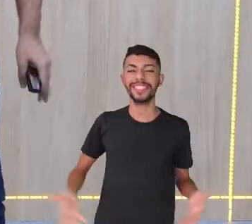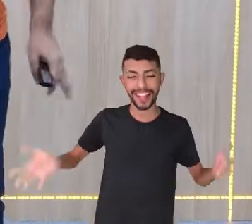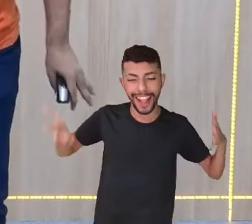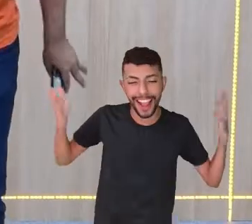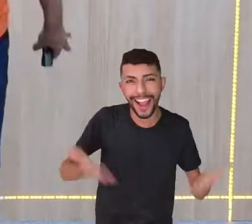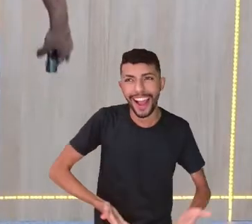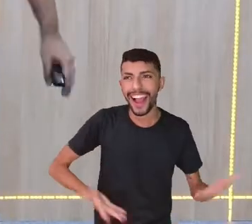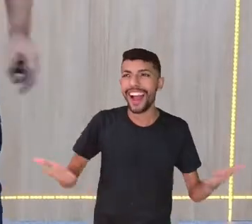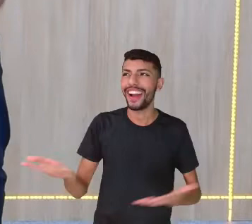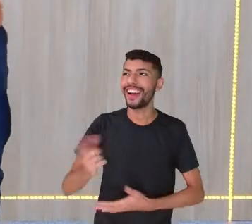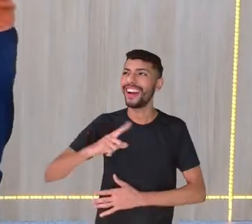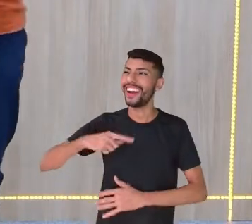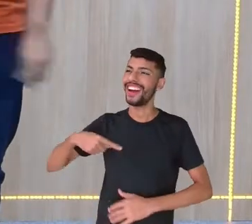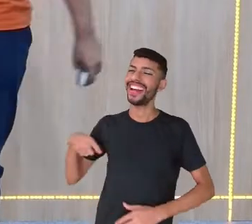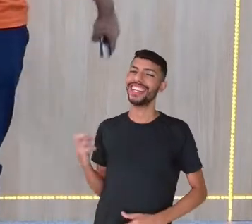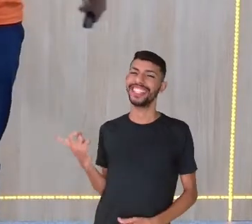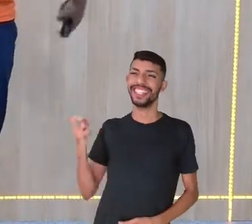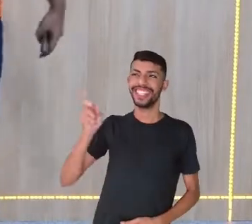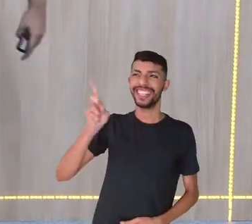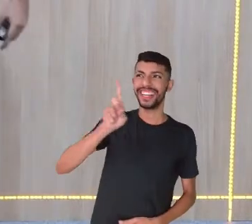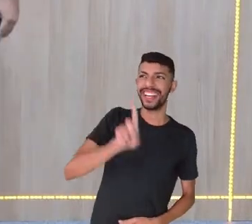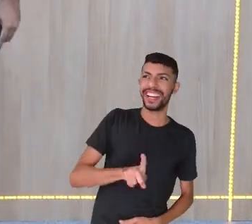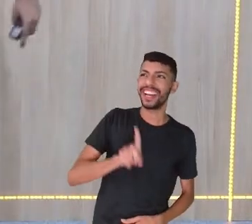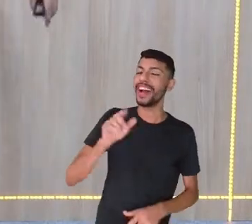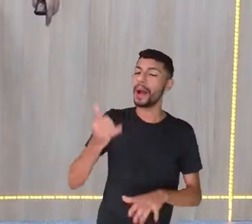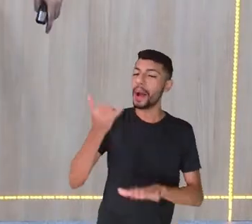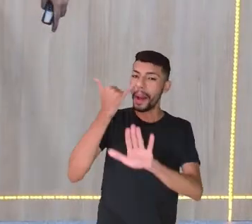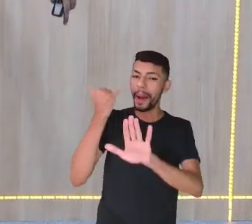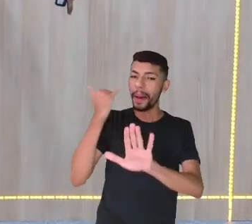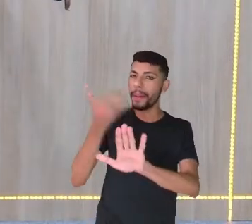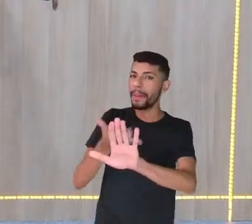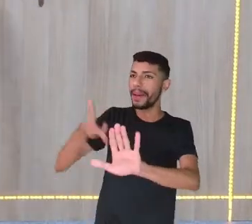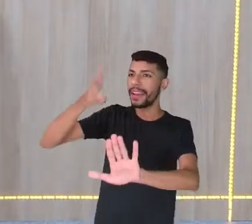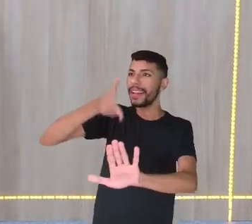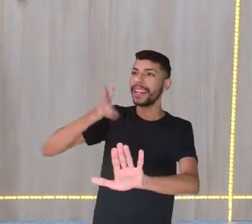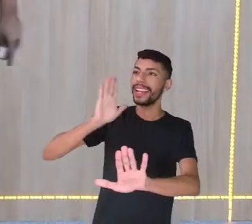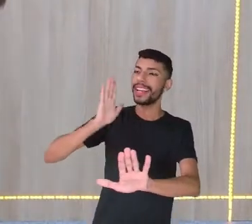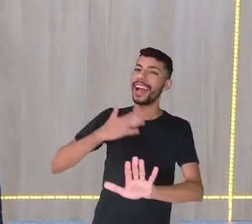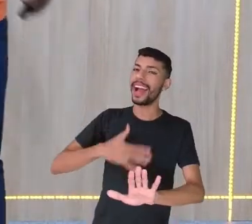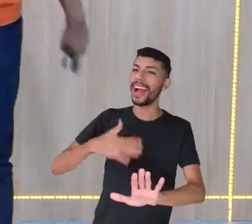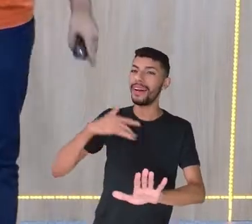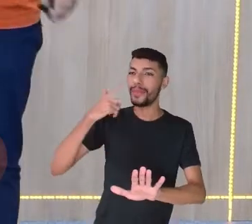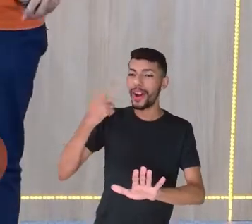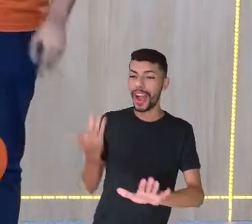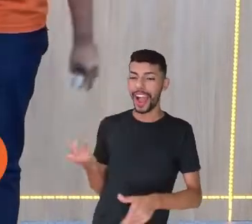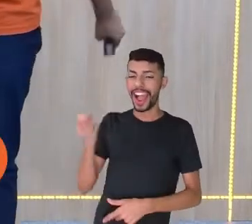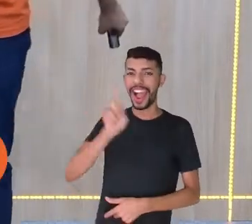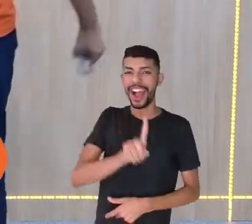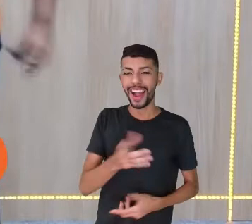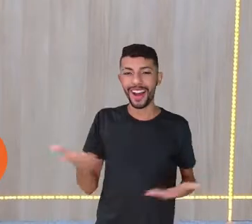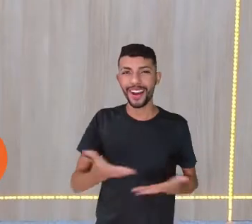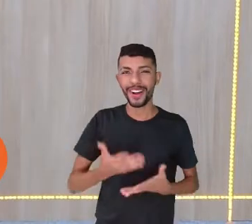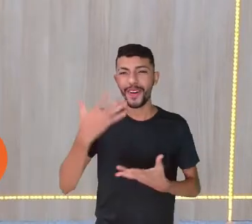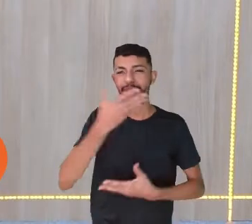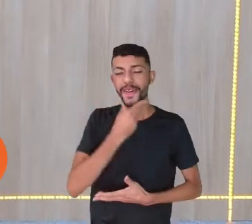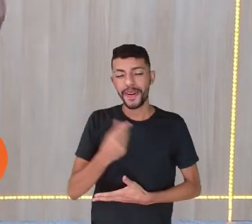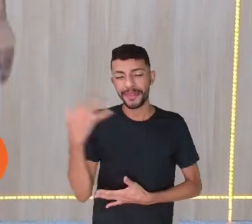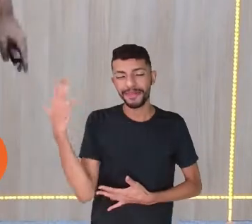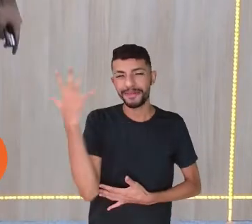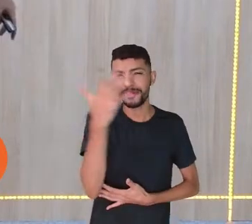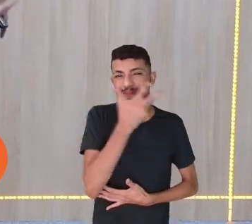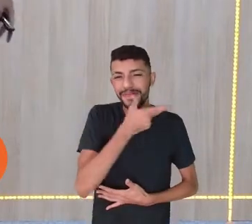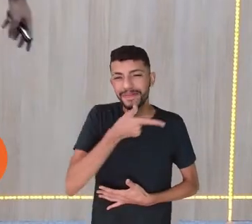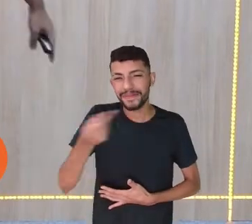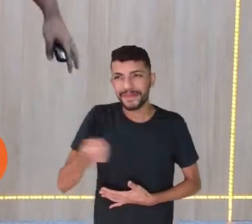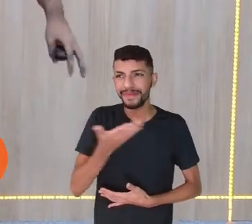assim, chegando, senão Billy Paul puxa as orelhas, chegando aqui o rapaz do rostinho lindo, aí